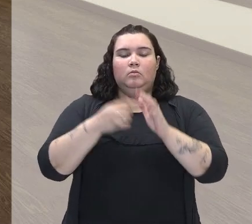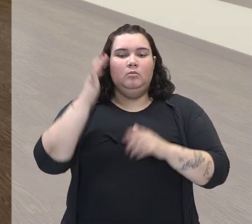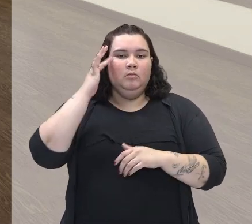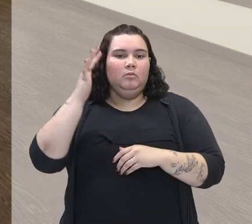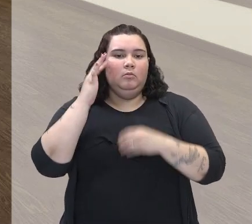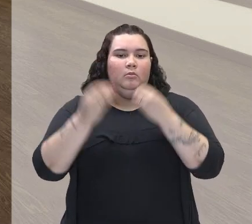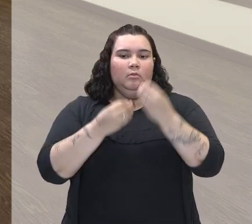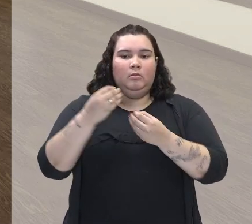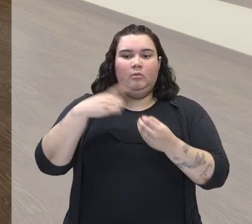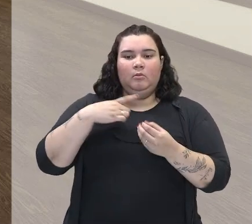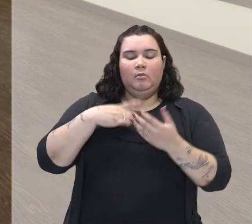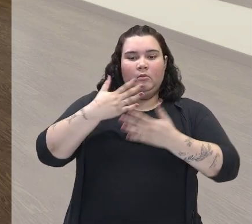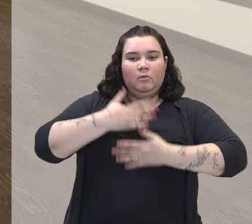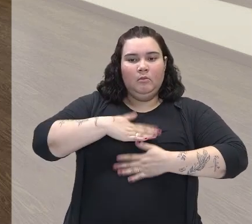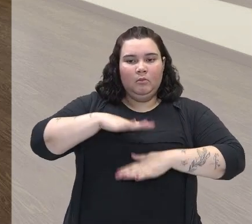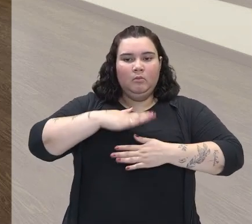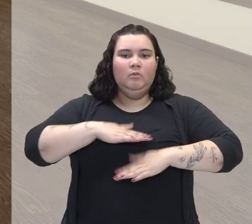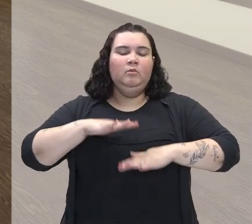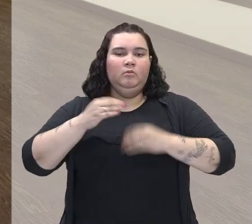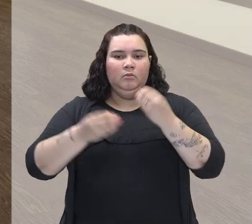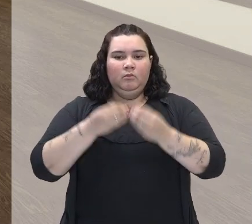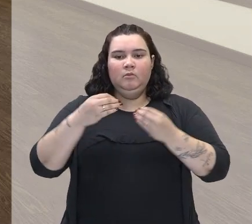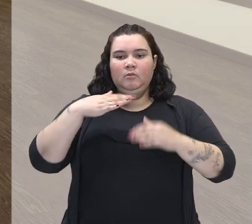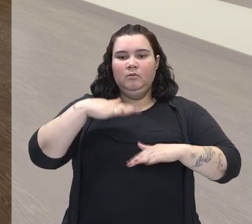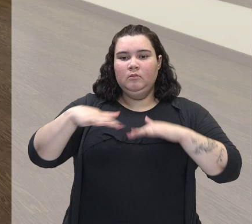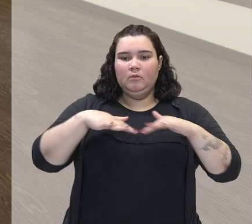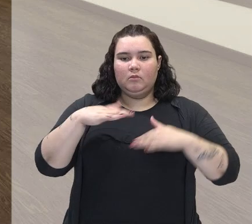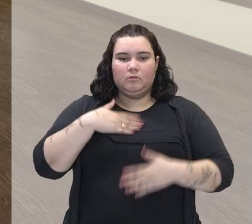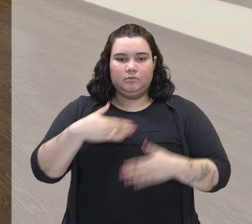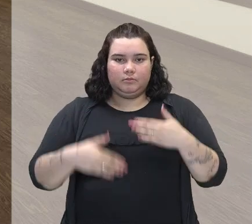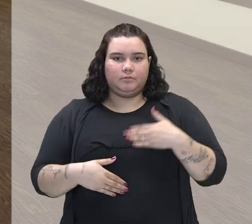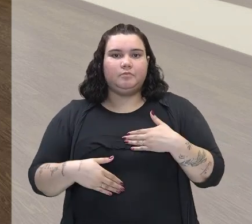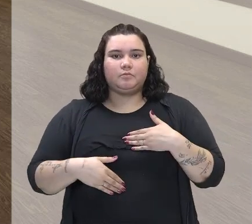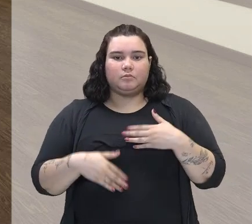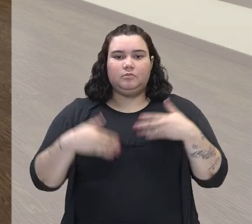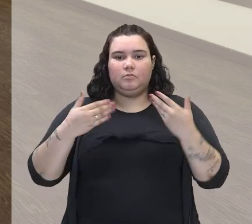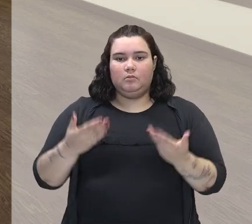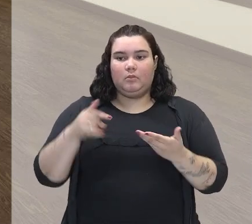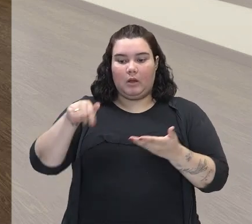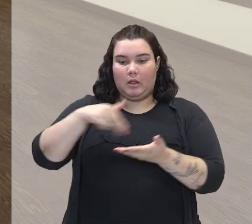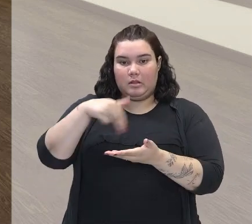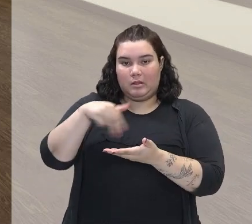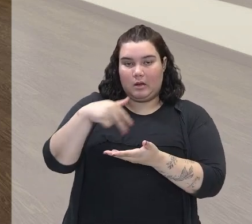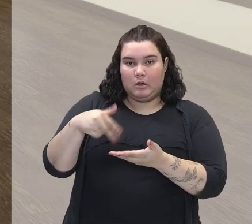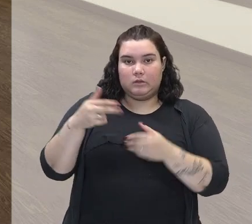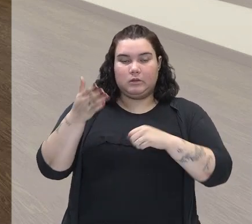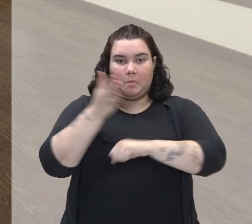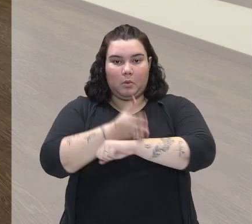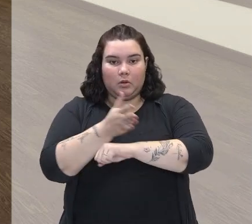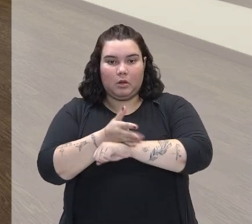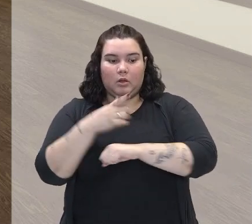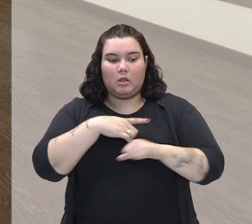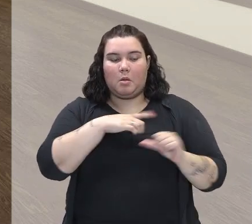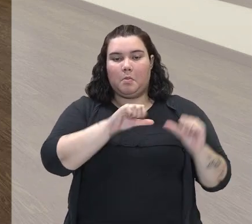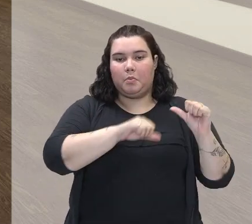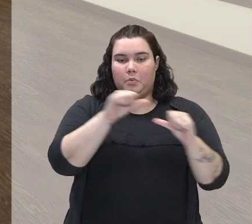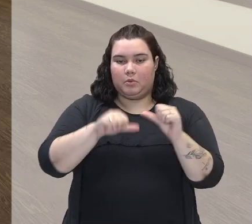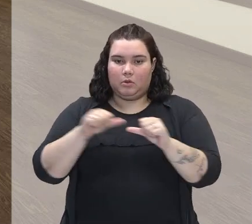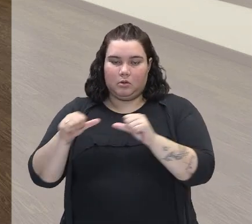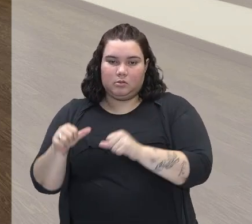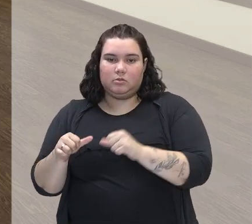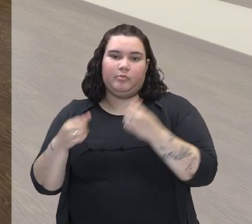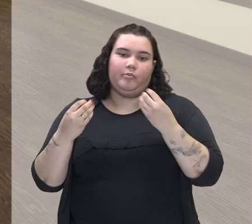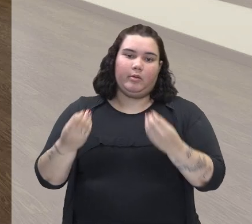do relaxamento e da contração da sua musculatura. Então, a gente viu que a dança moderna ela passa por essas transformações, né,